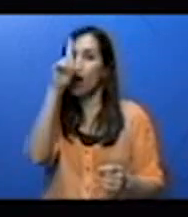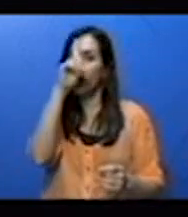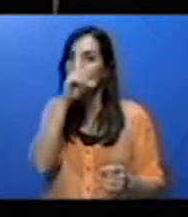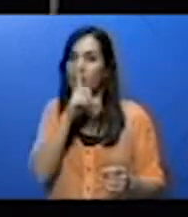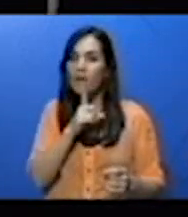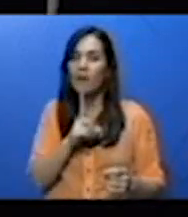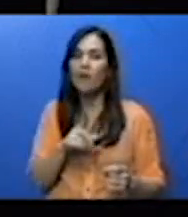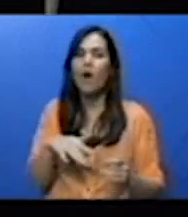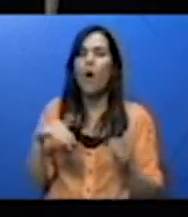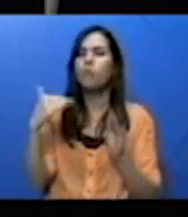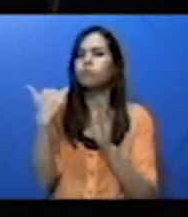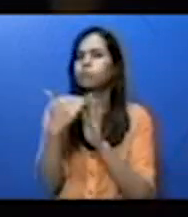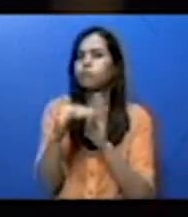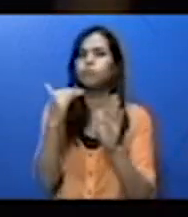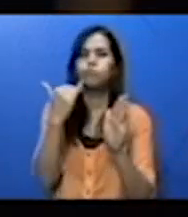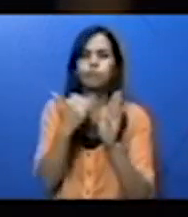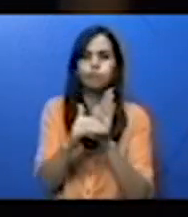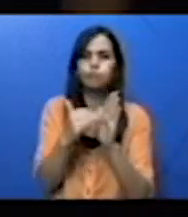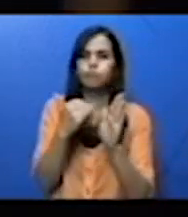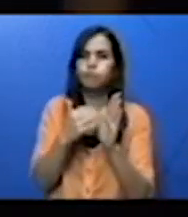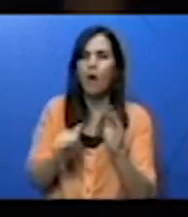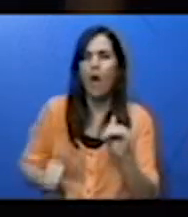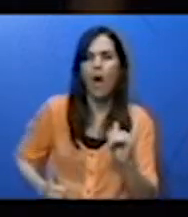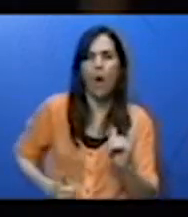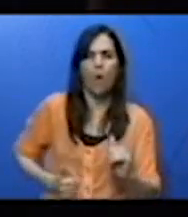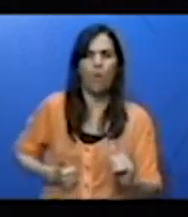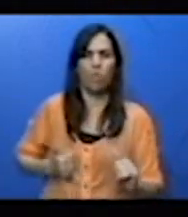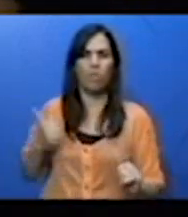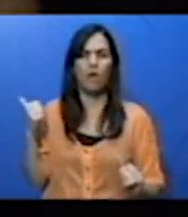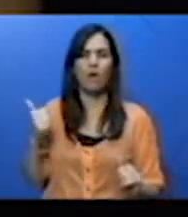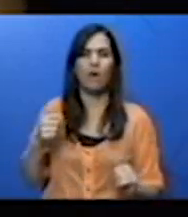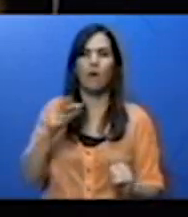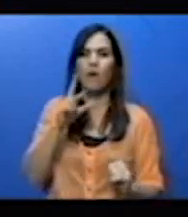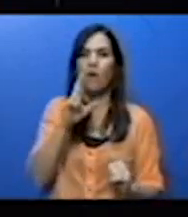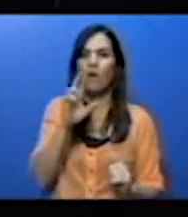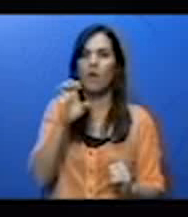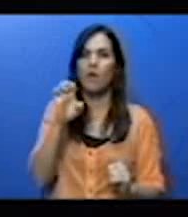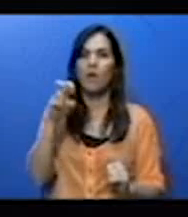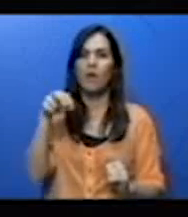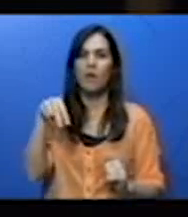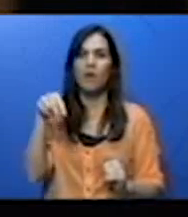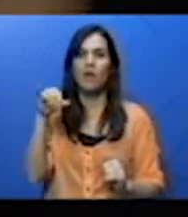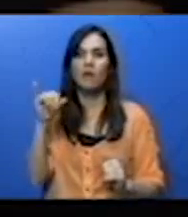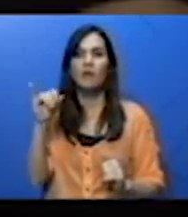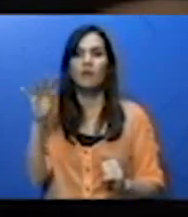Presunçosa. Arrogante. E renitente. Ó.